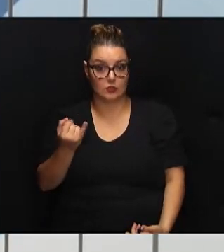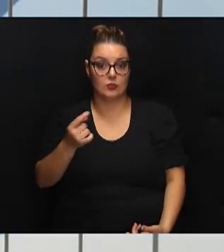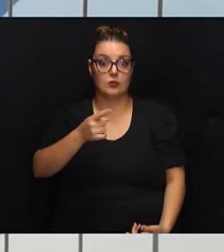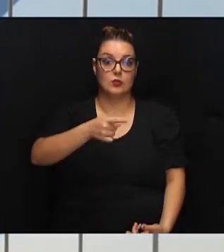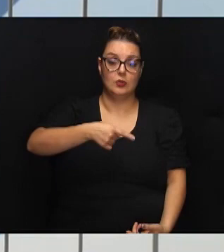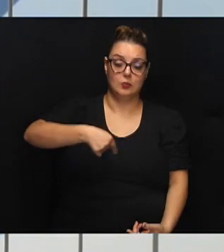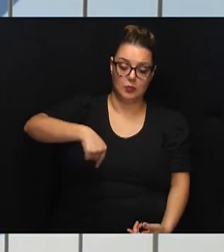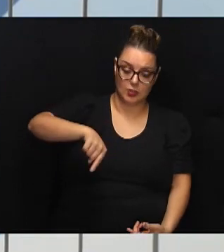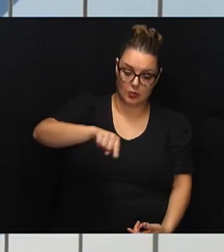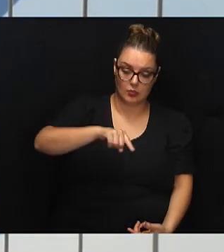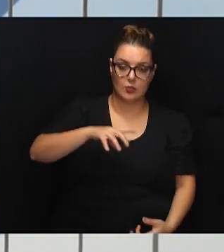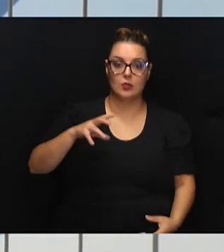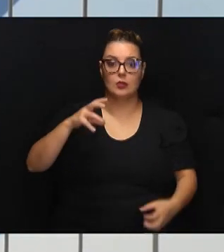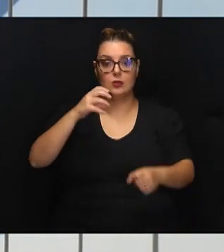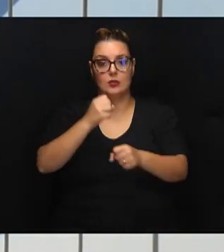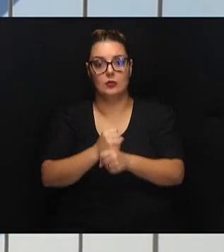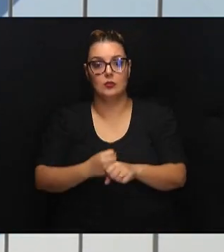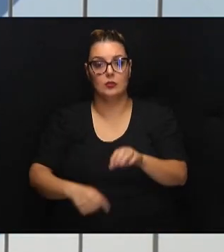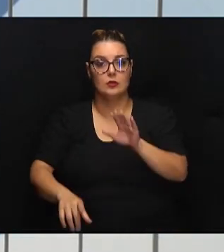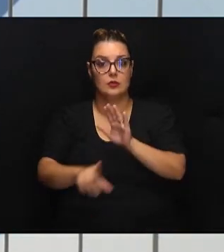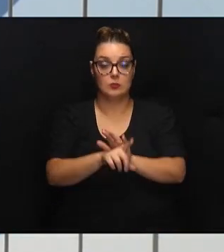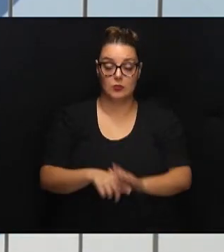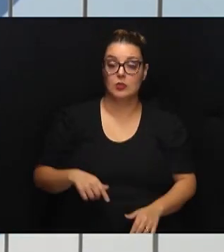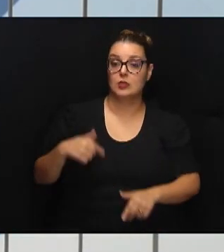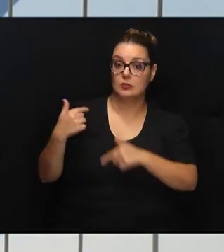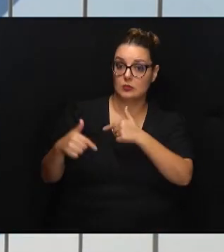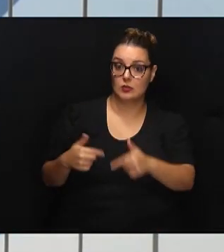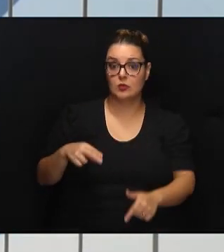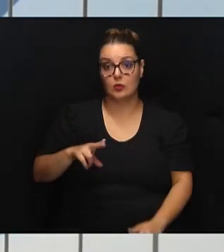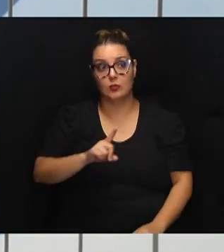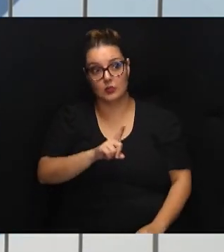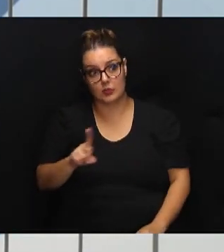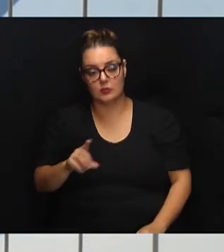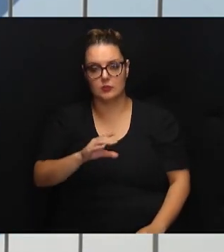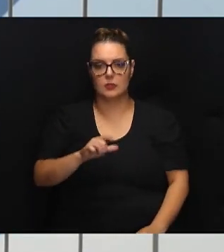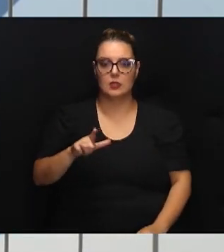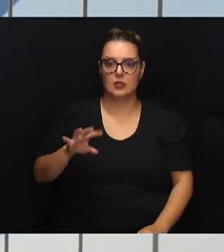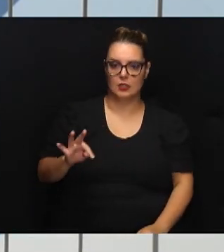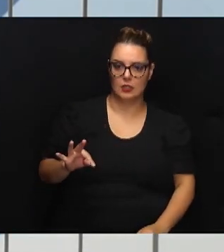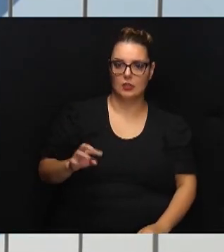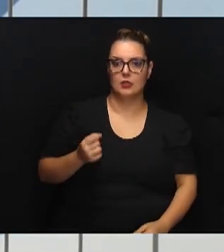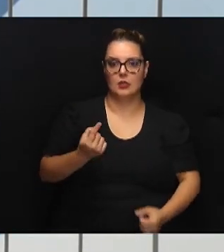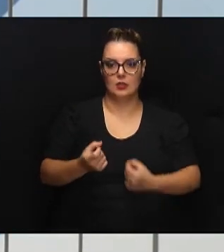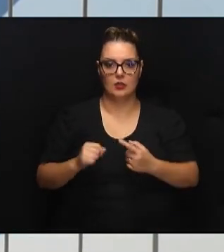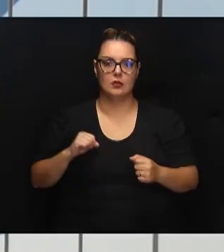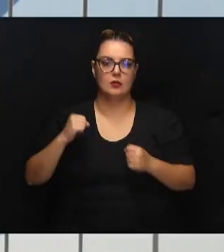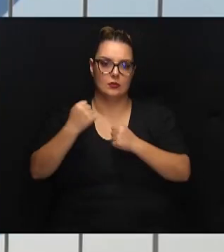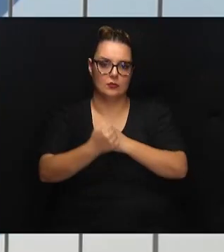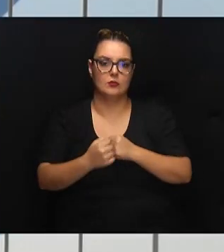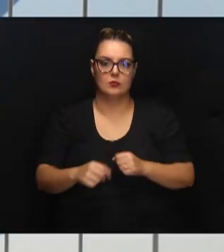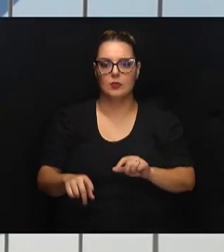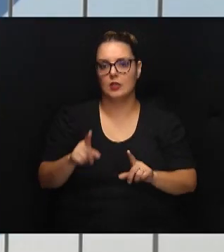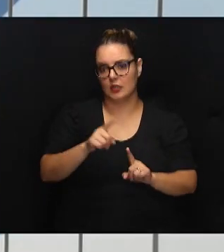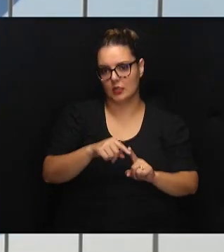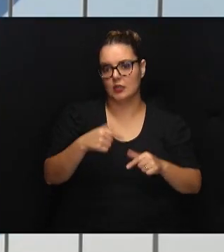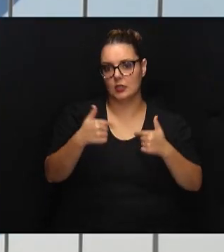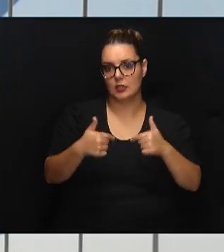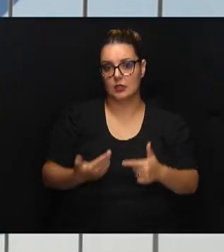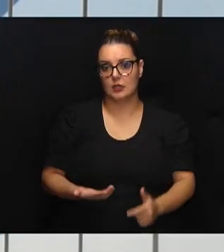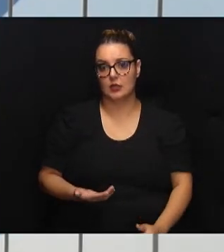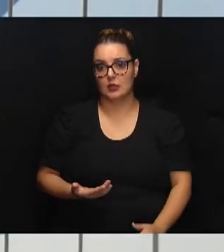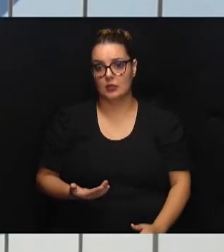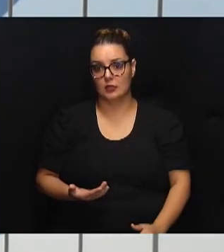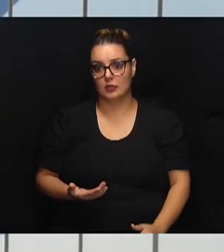sejam abarcados por uma legislação trabalhista, ou ainda que não seja CLT, mas alguma proteção para aquele tipo de trabalho.